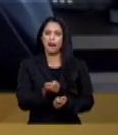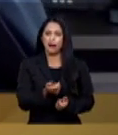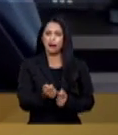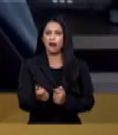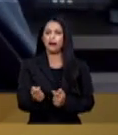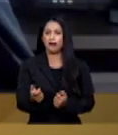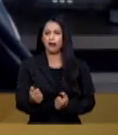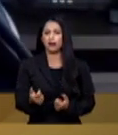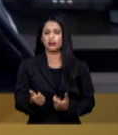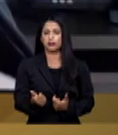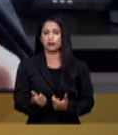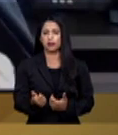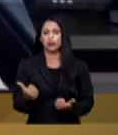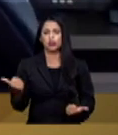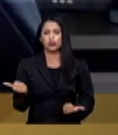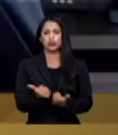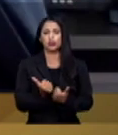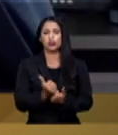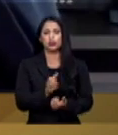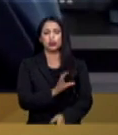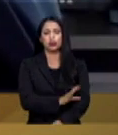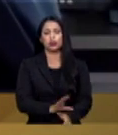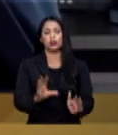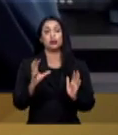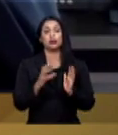do concurso público. Agora,